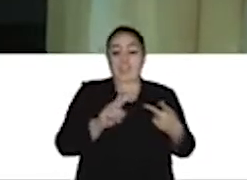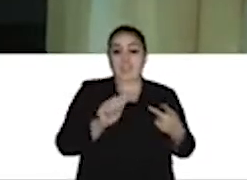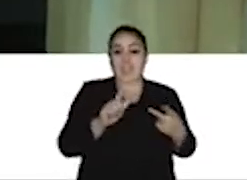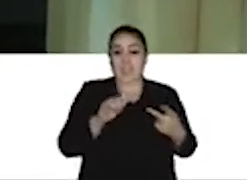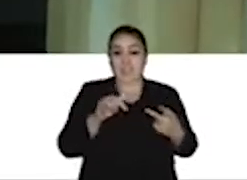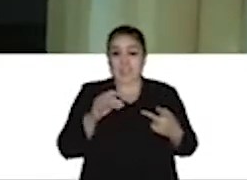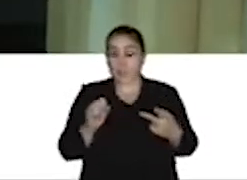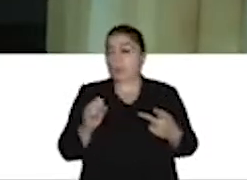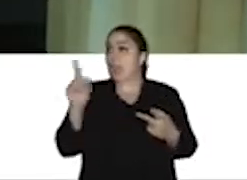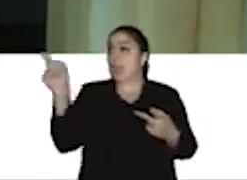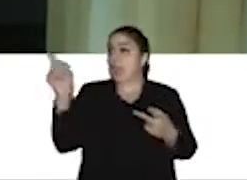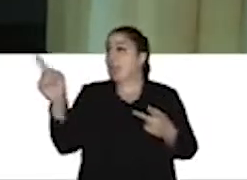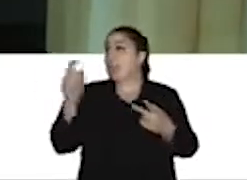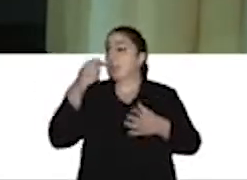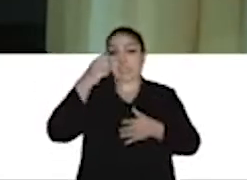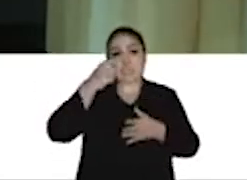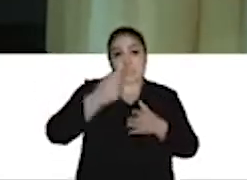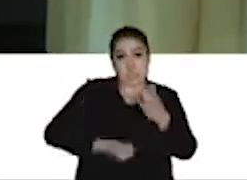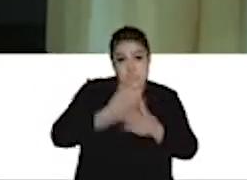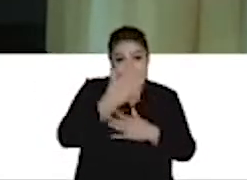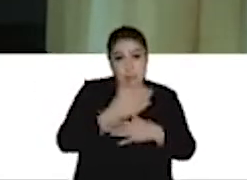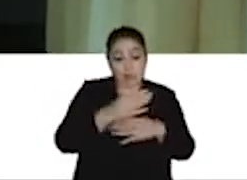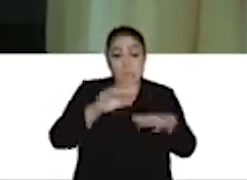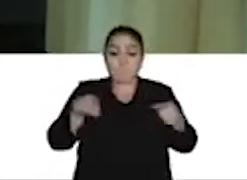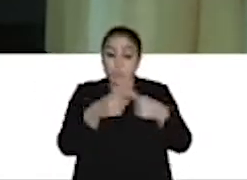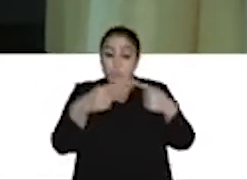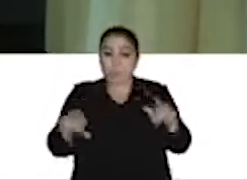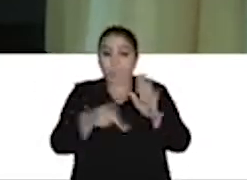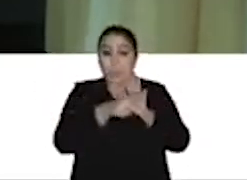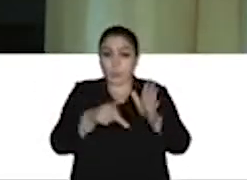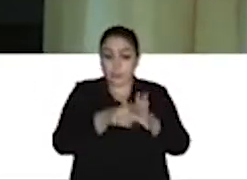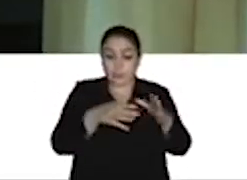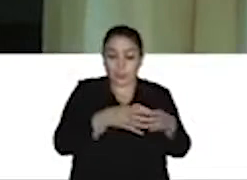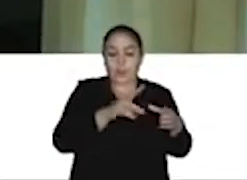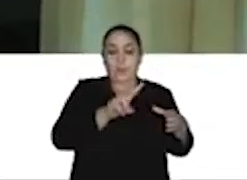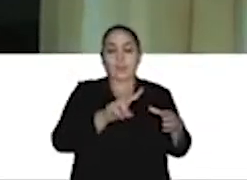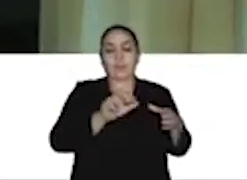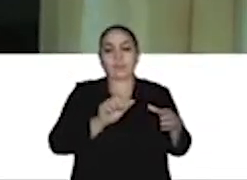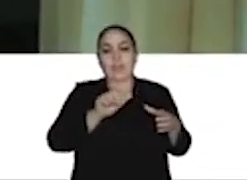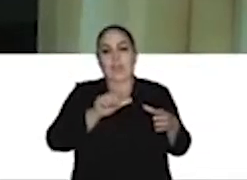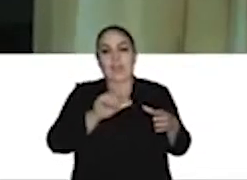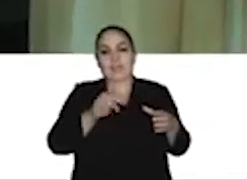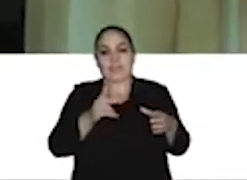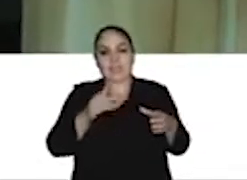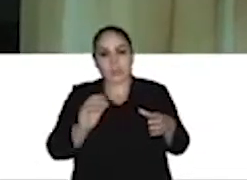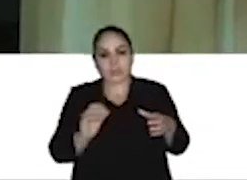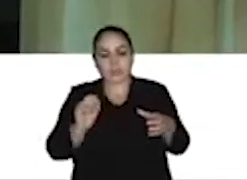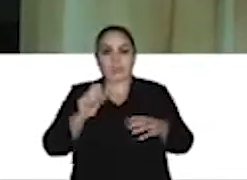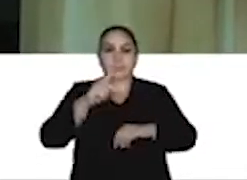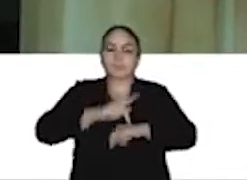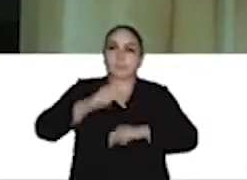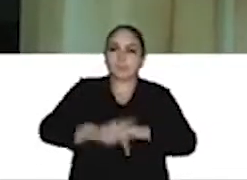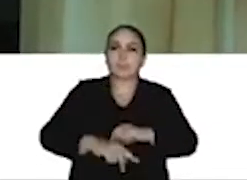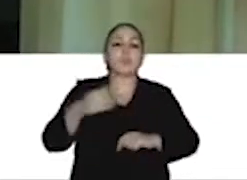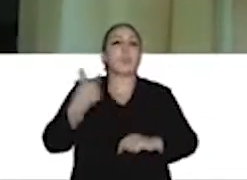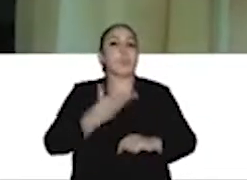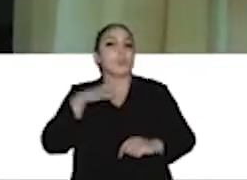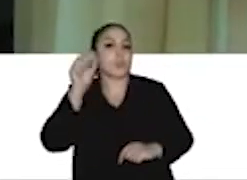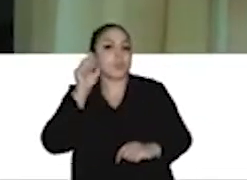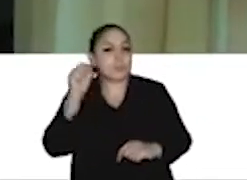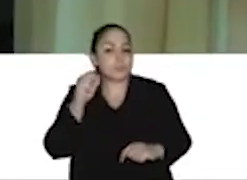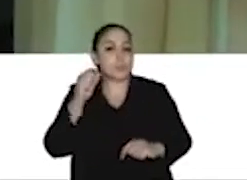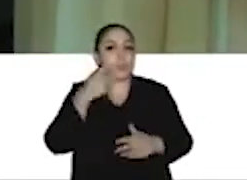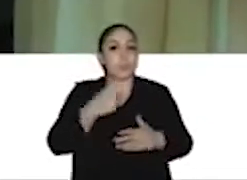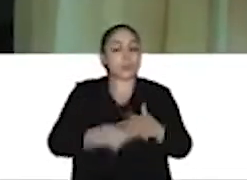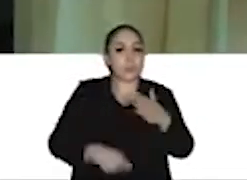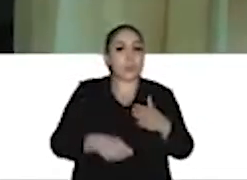ator foi compositor do hino deste grande clube passifundense. Sim, nós disputamos esse ator com os grandes grupos de teatro